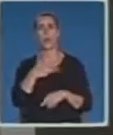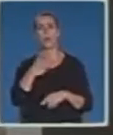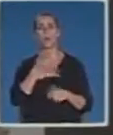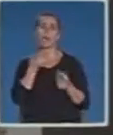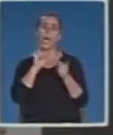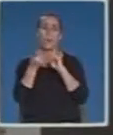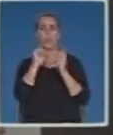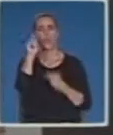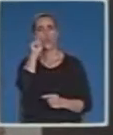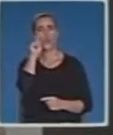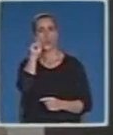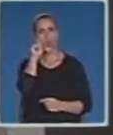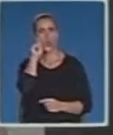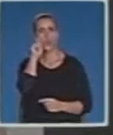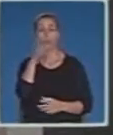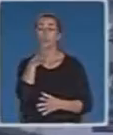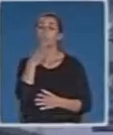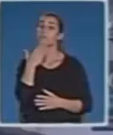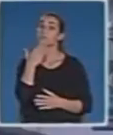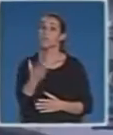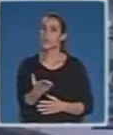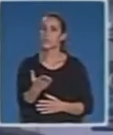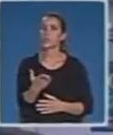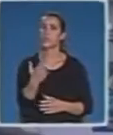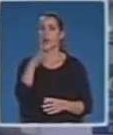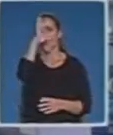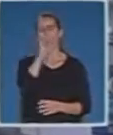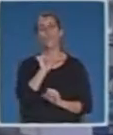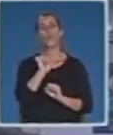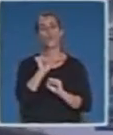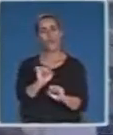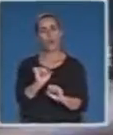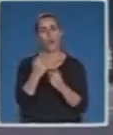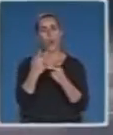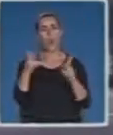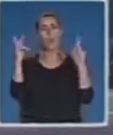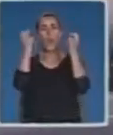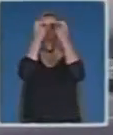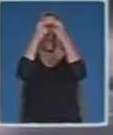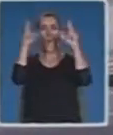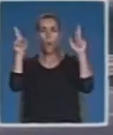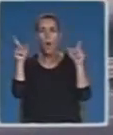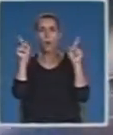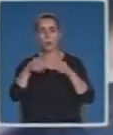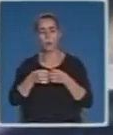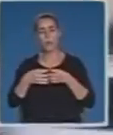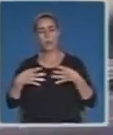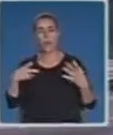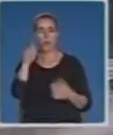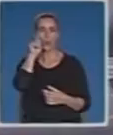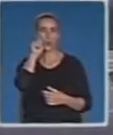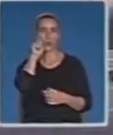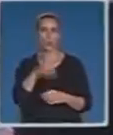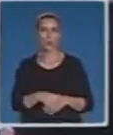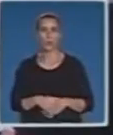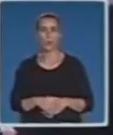animação turística, onde voltou a reivindicar os méritos do seu governo na liberalização do espaço aéreo e no crescimento do turismo. Uma